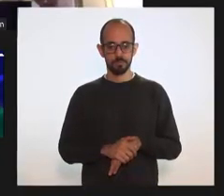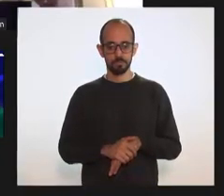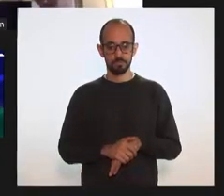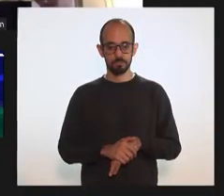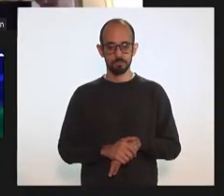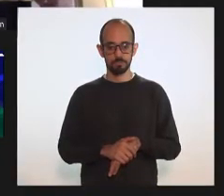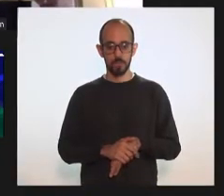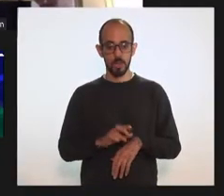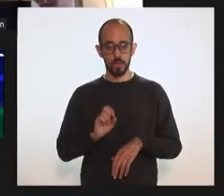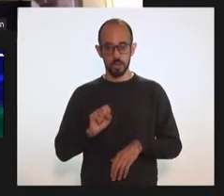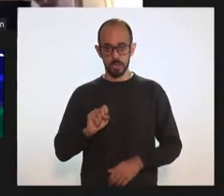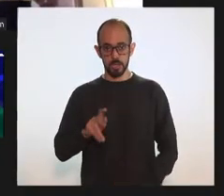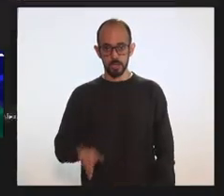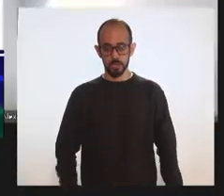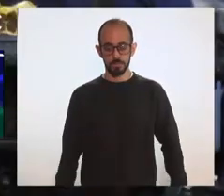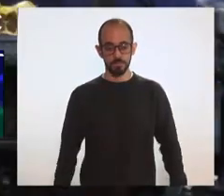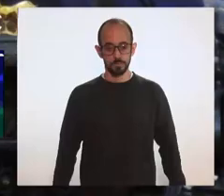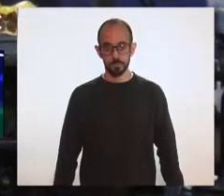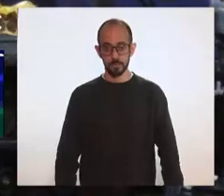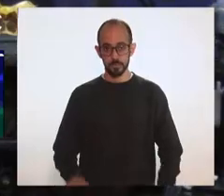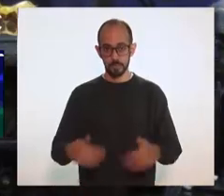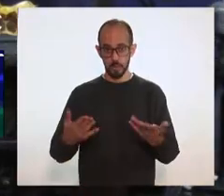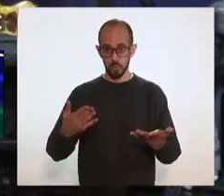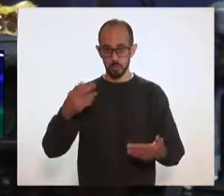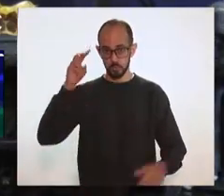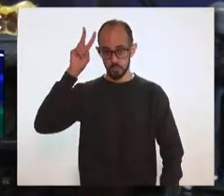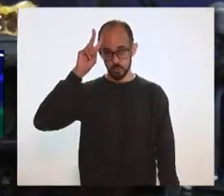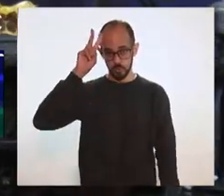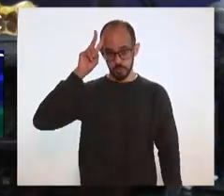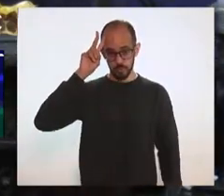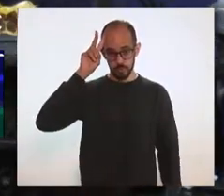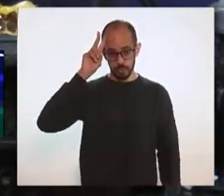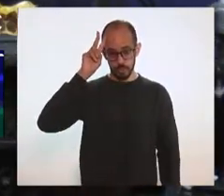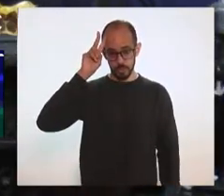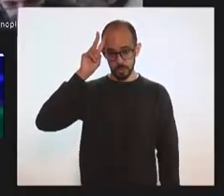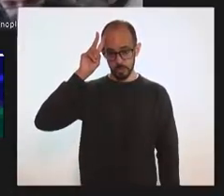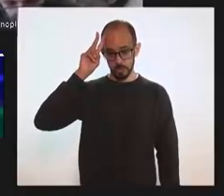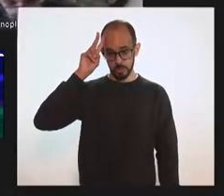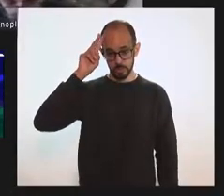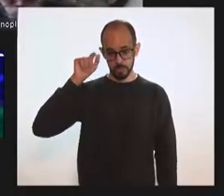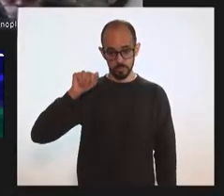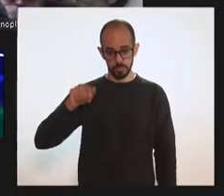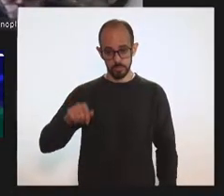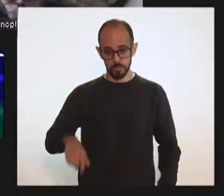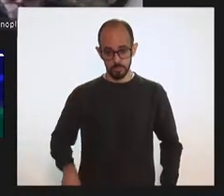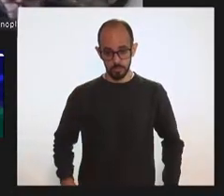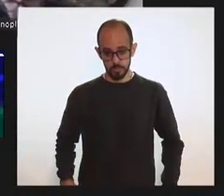Ok. Então, segunda-feira, vamos lá.